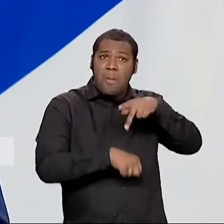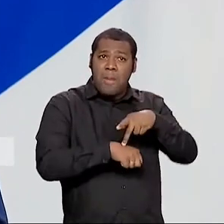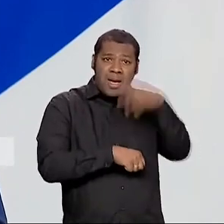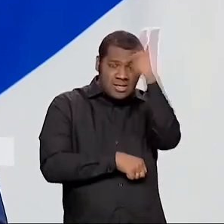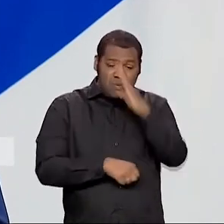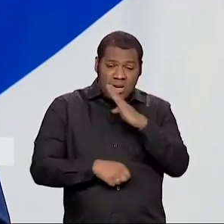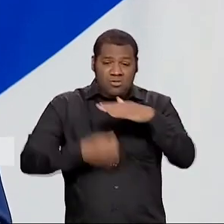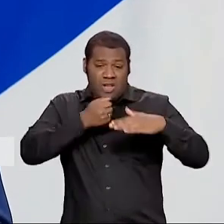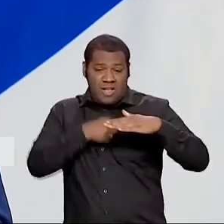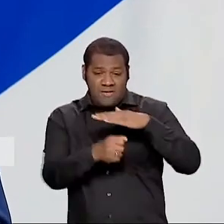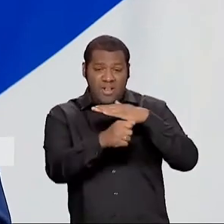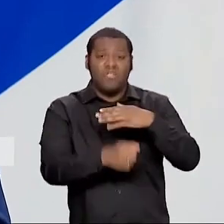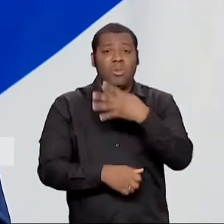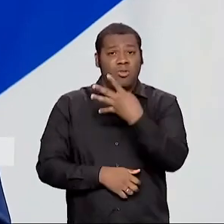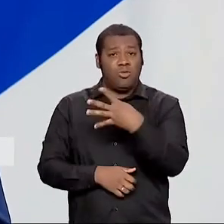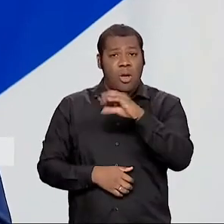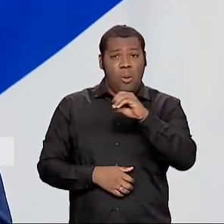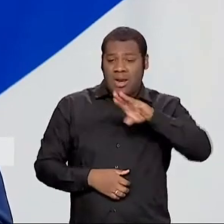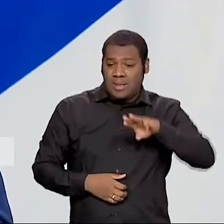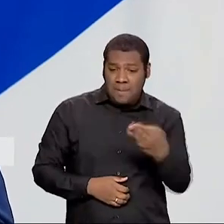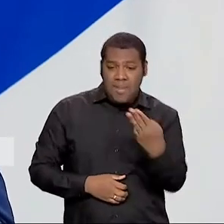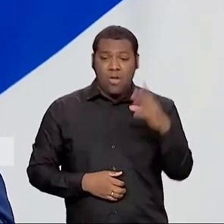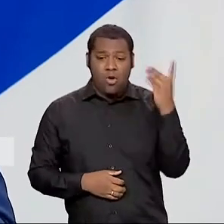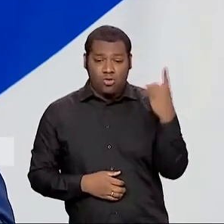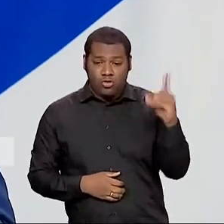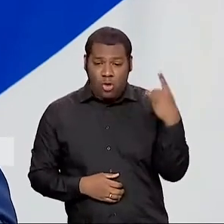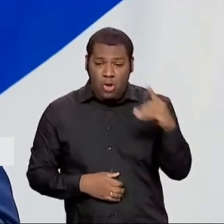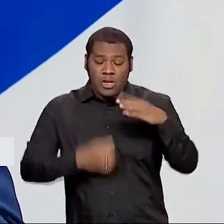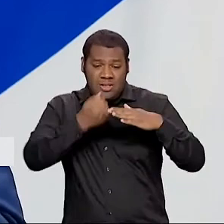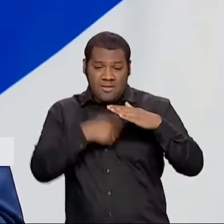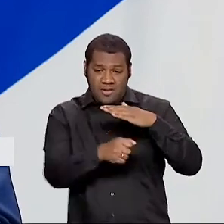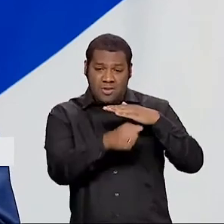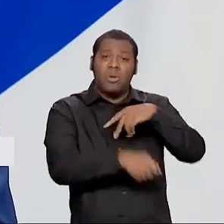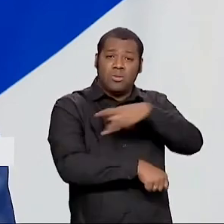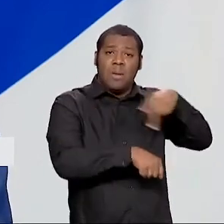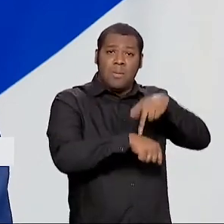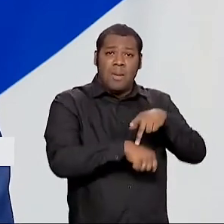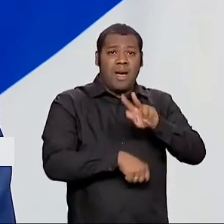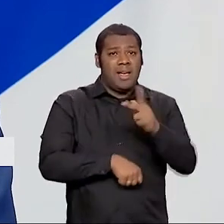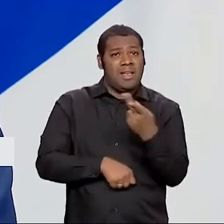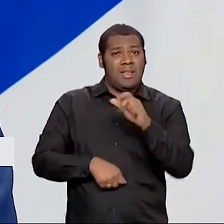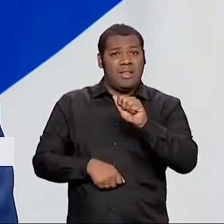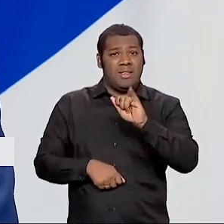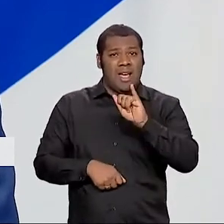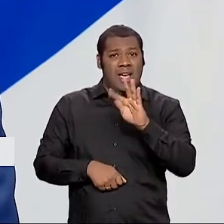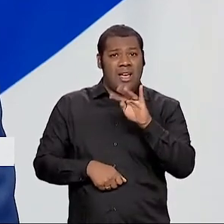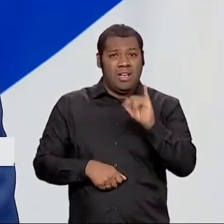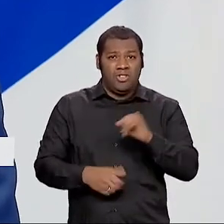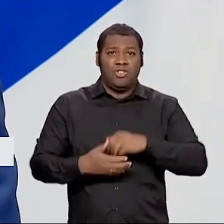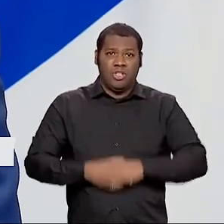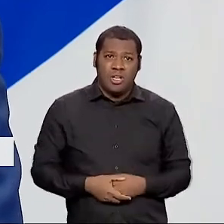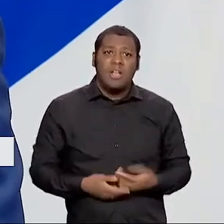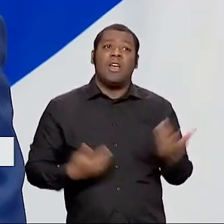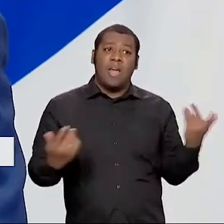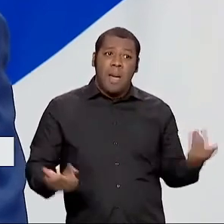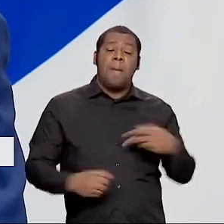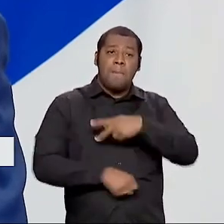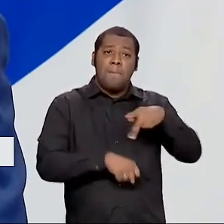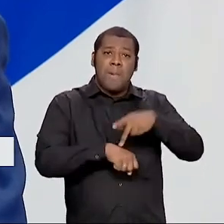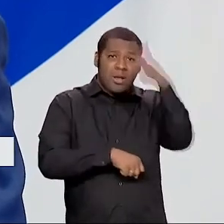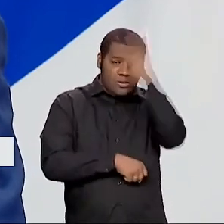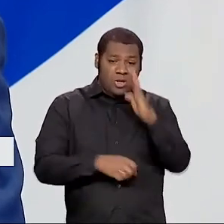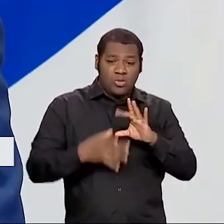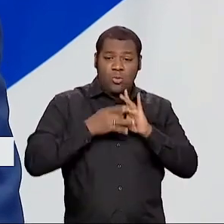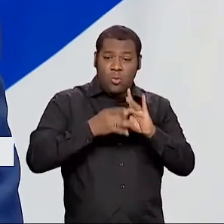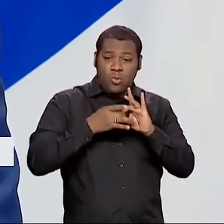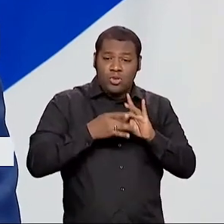de dólares. O único país que fez um hospital lá, sabe, foi o Brasil e Cuba, em parceria. Nós fizemos uma